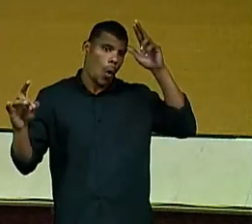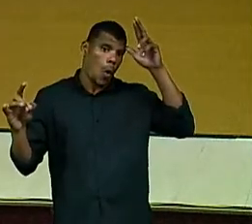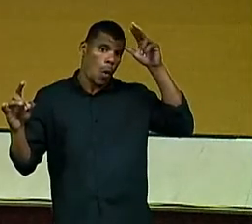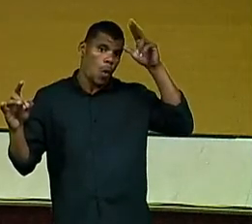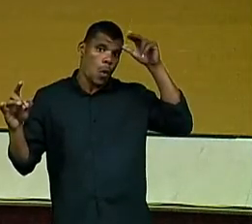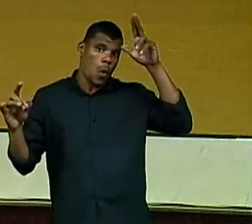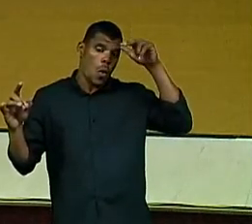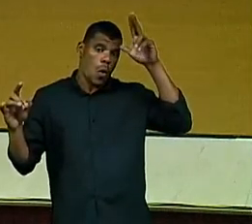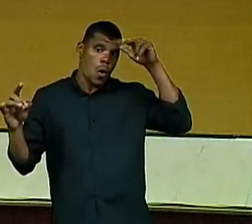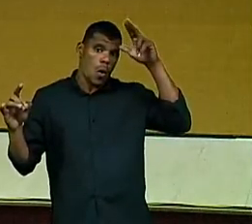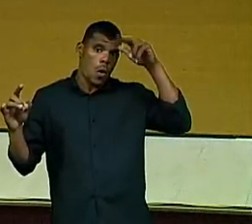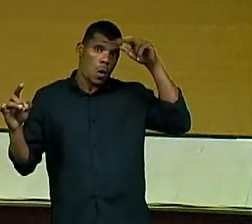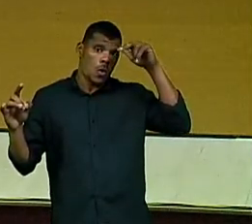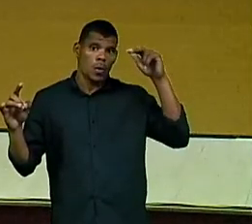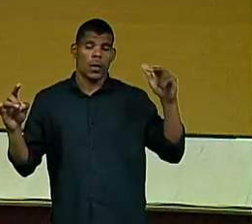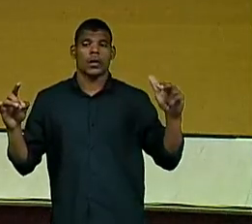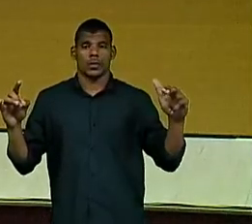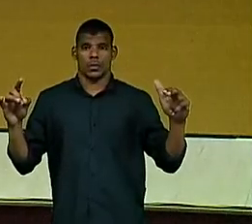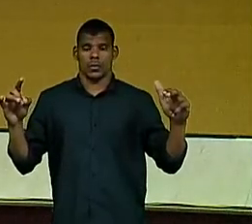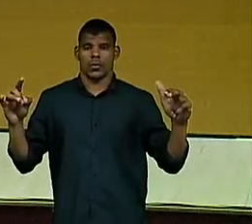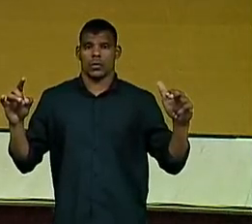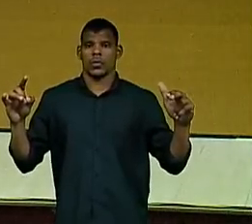Coelho brilhar